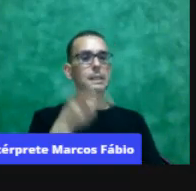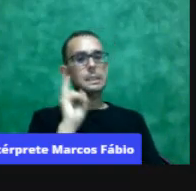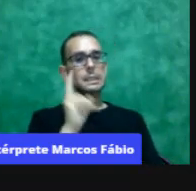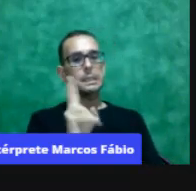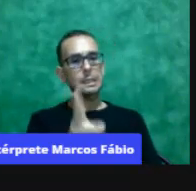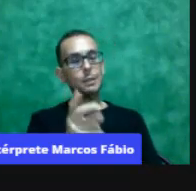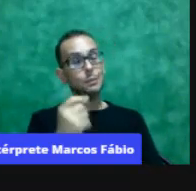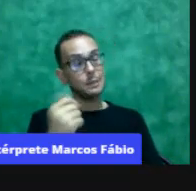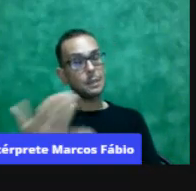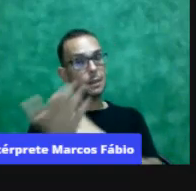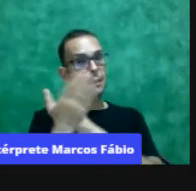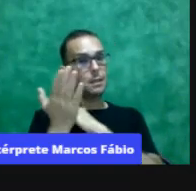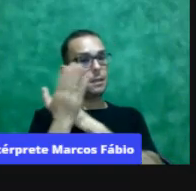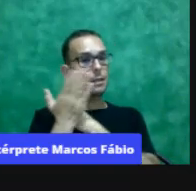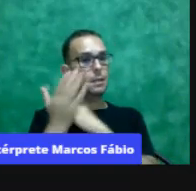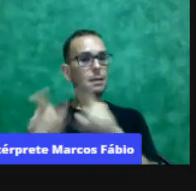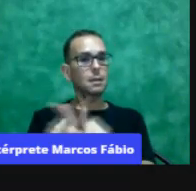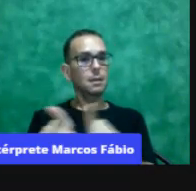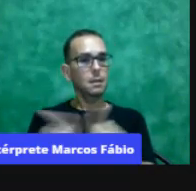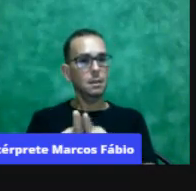essa colaboração também.